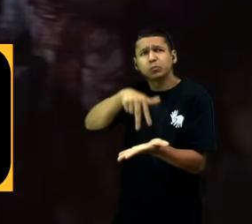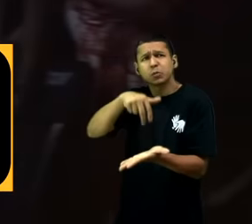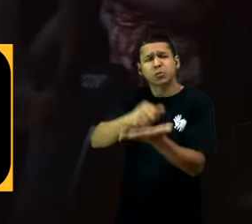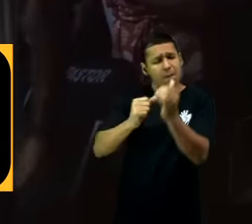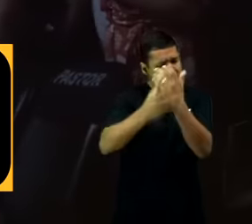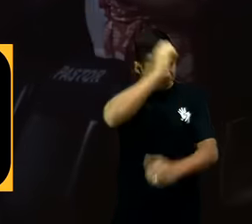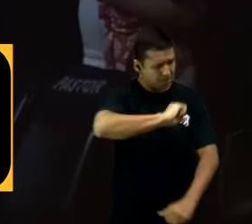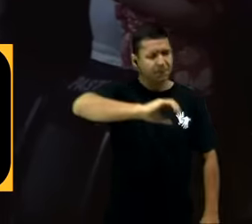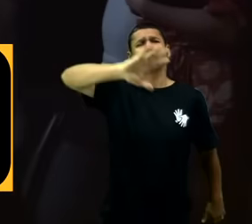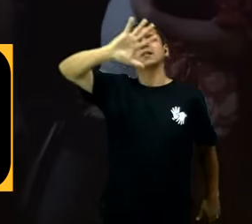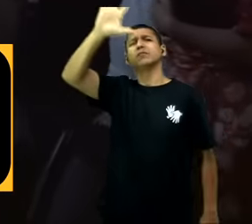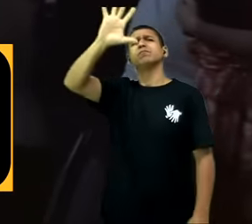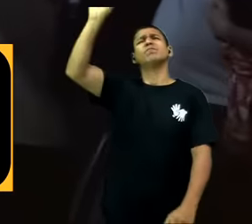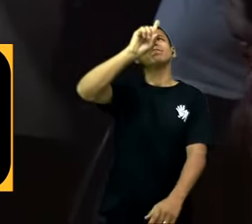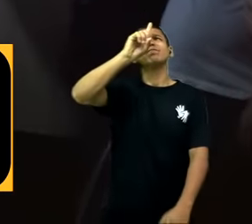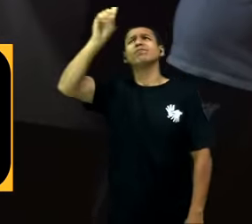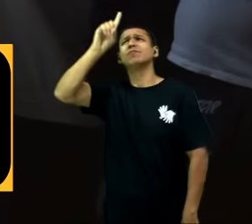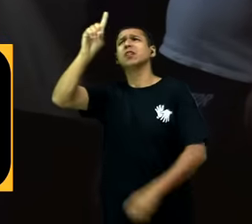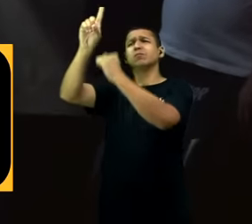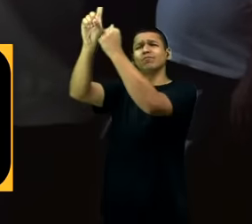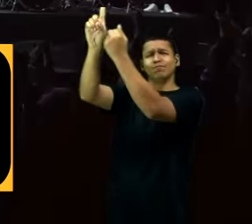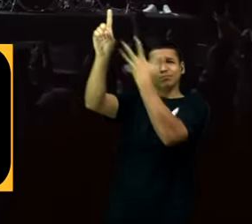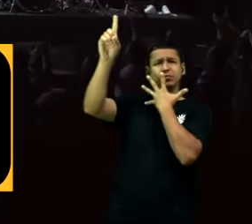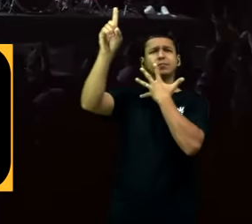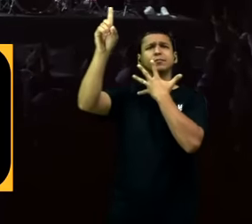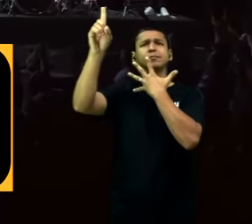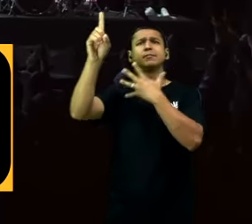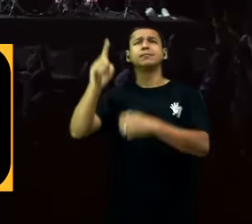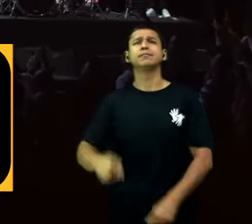prado de vitória e diga: Deus proverá.